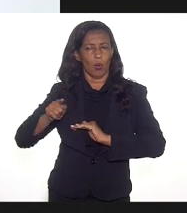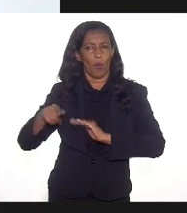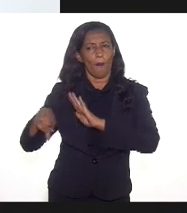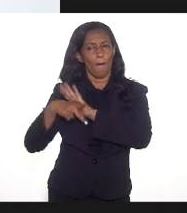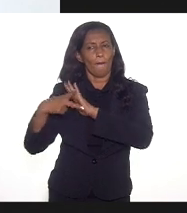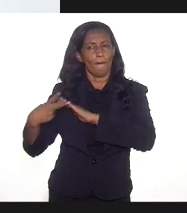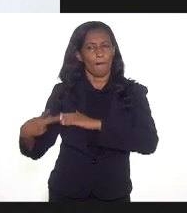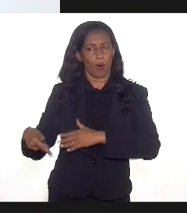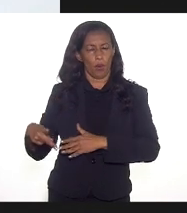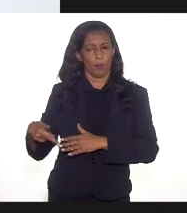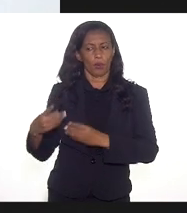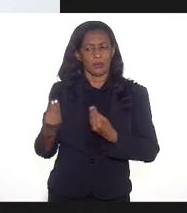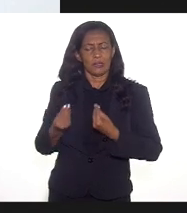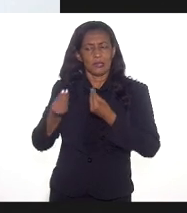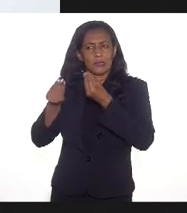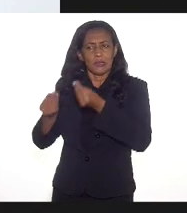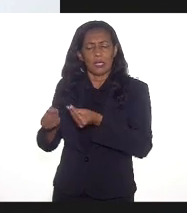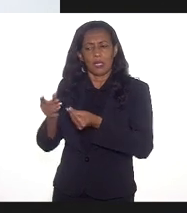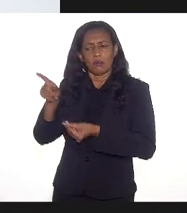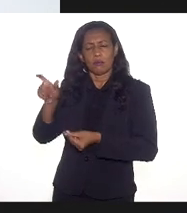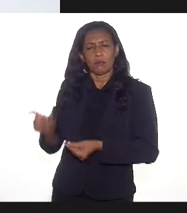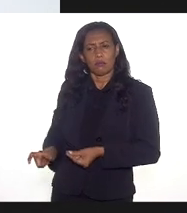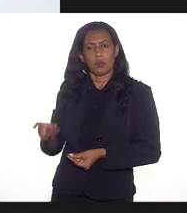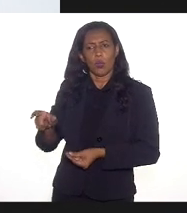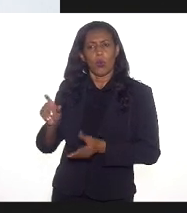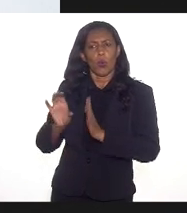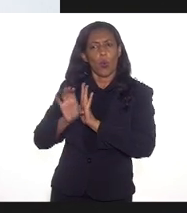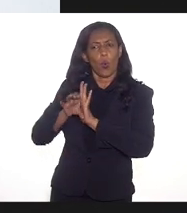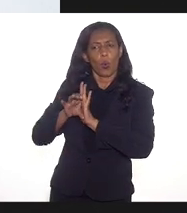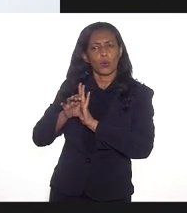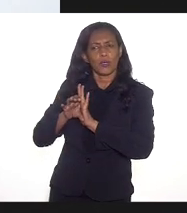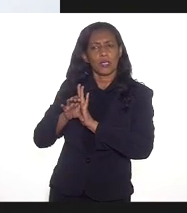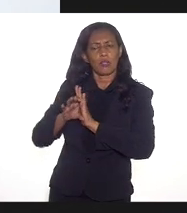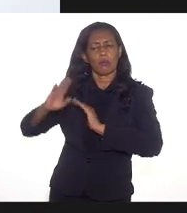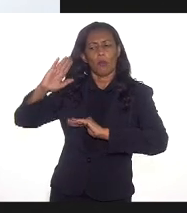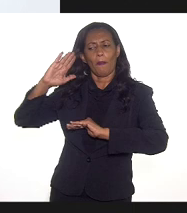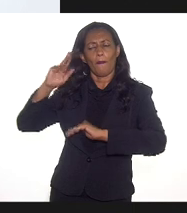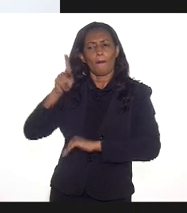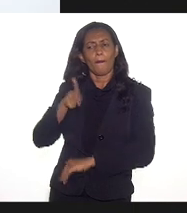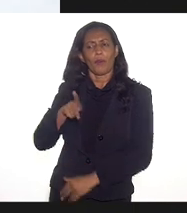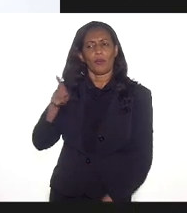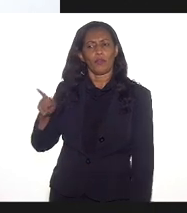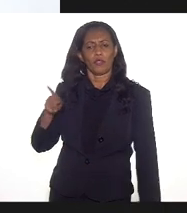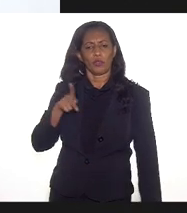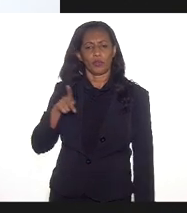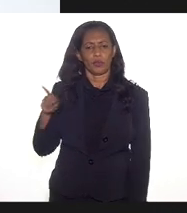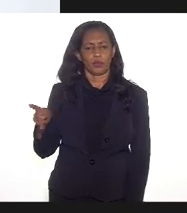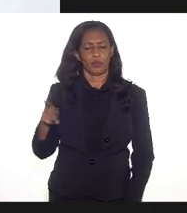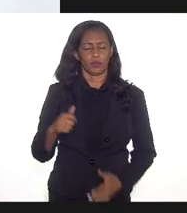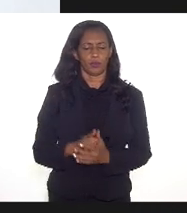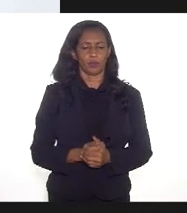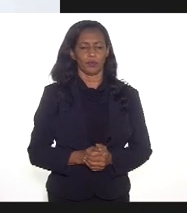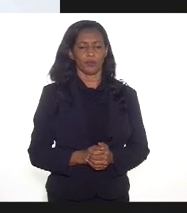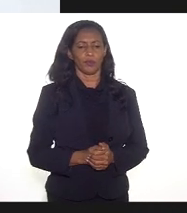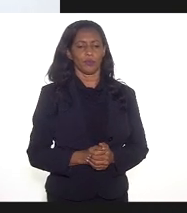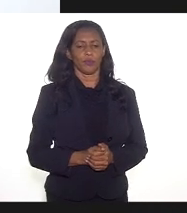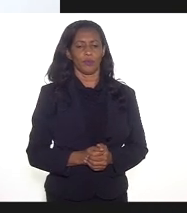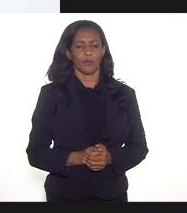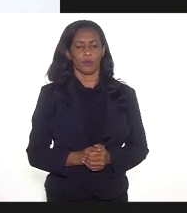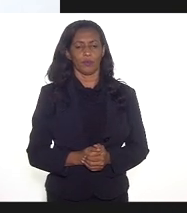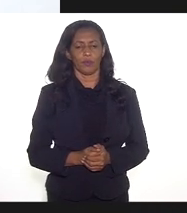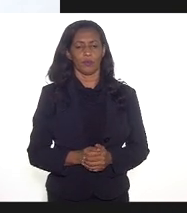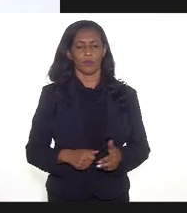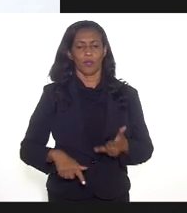magistério, atribuindo-se a este o conceito de professor. Frise-se que o legislador,